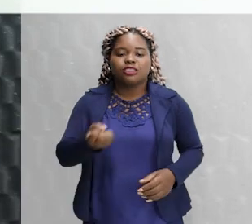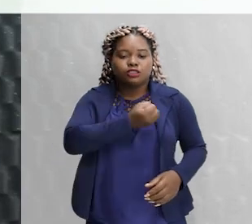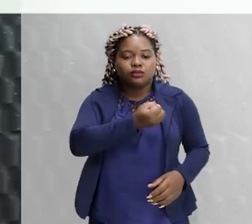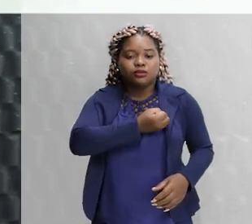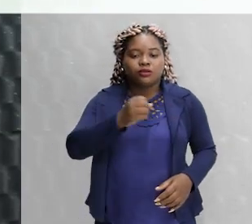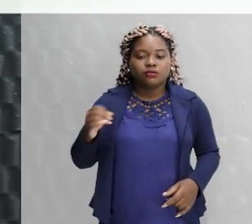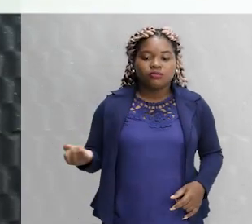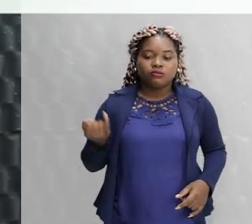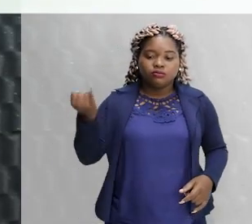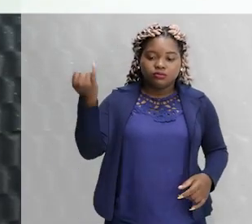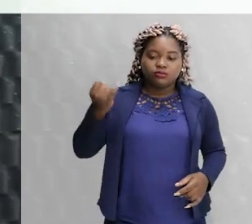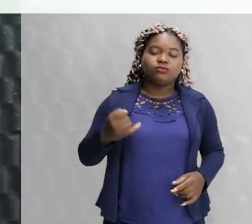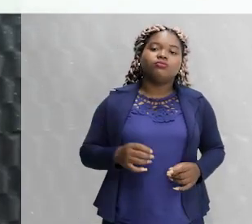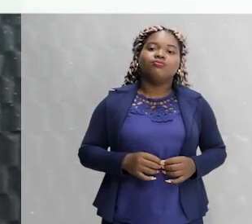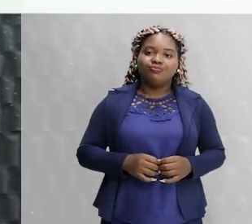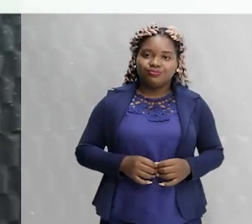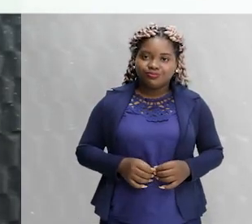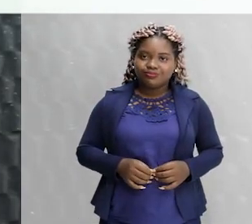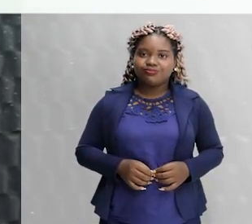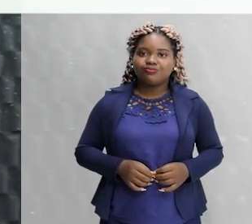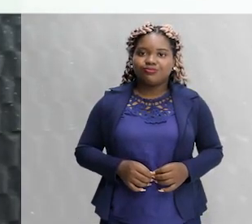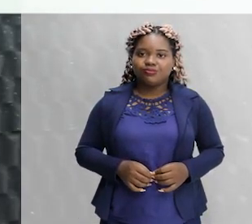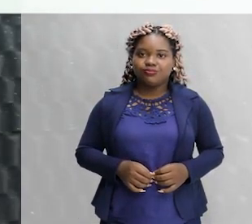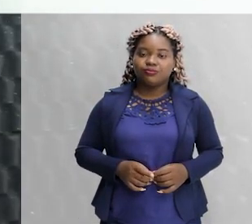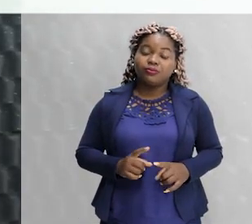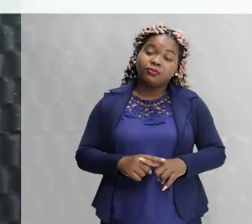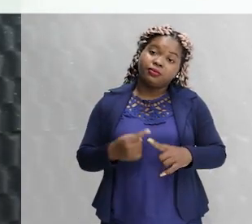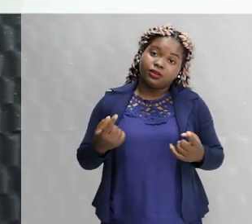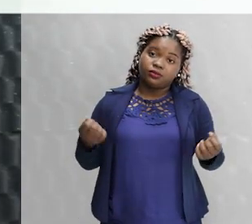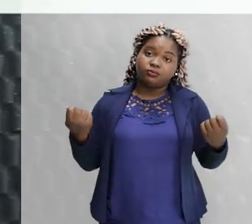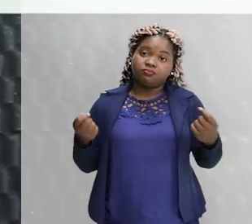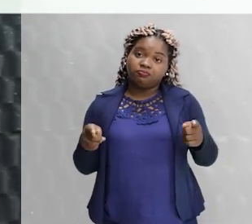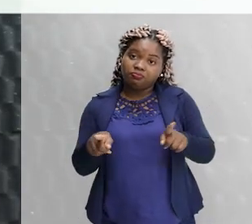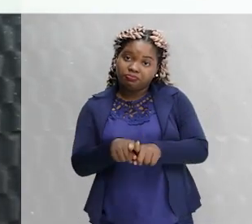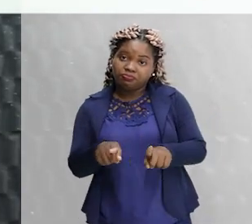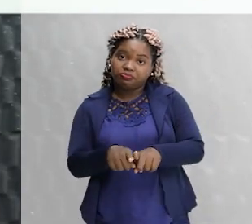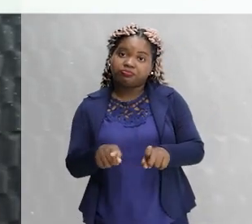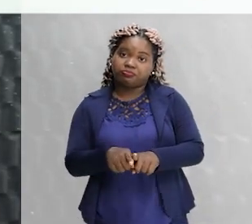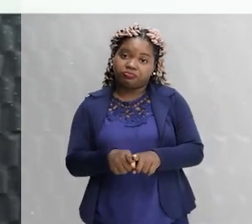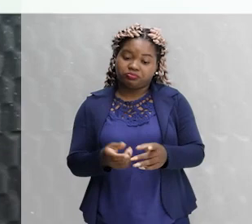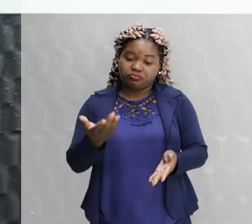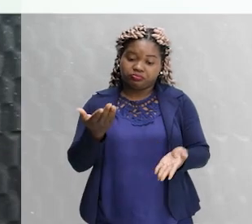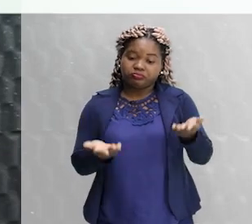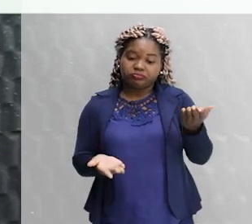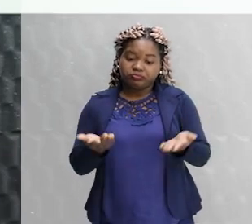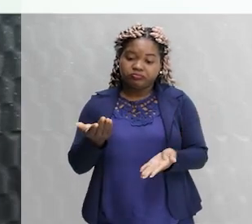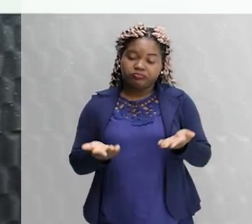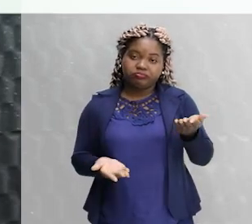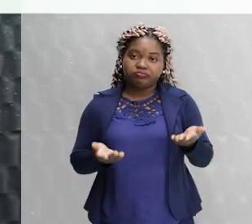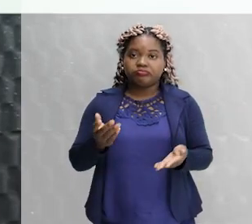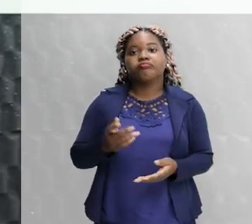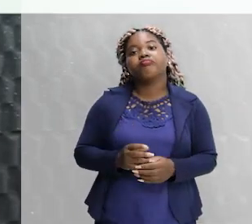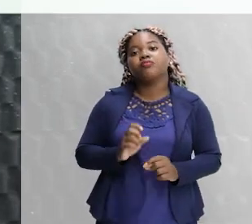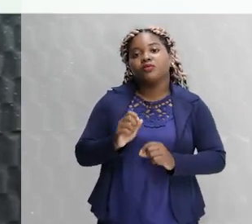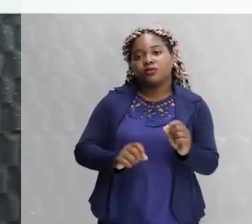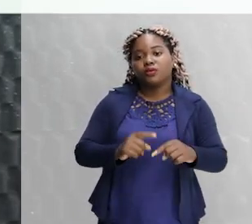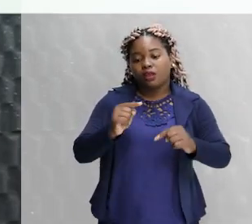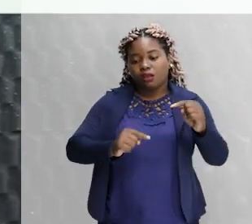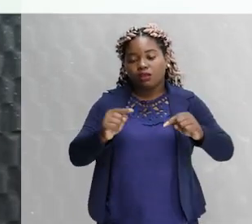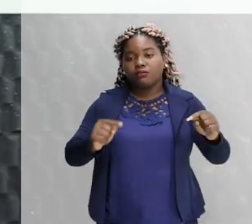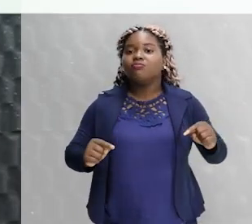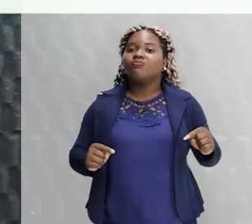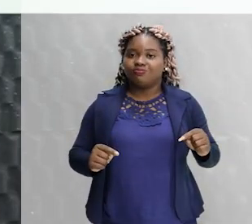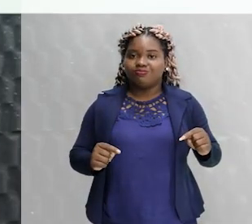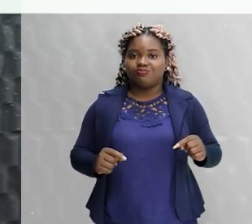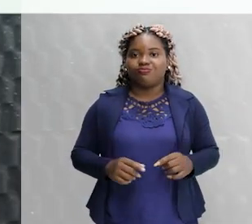mais influência no resultado do que o outro, mas também esse peso pode ser a frequência com que o